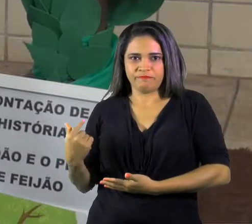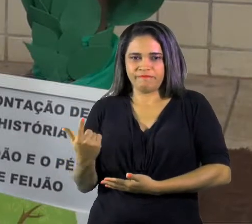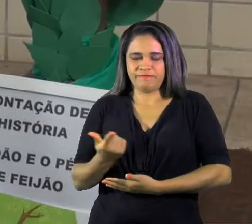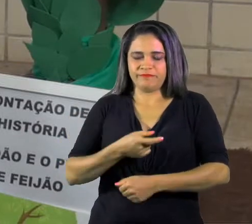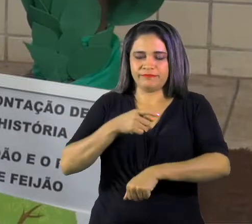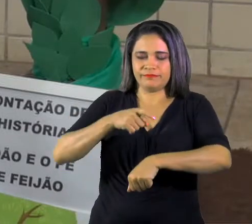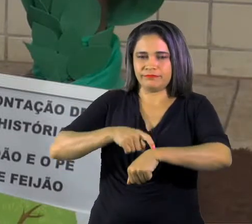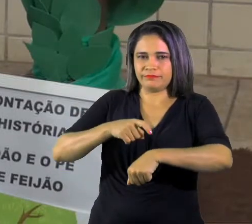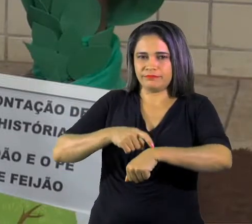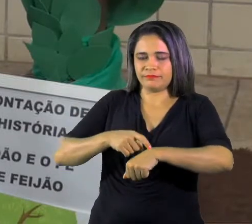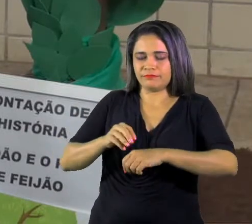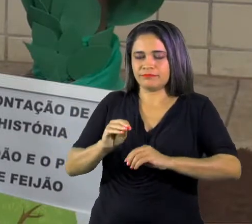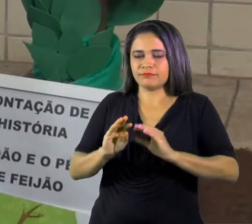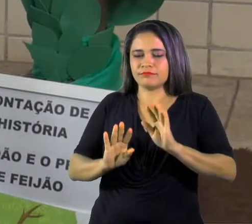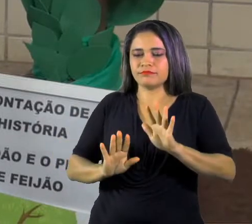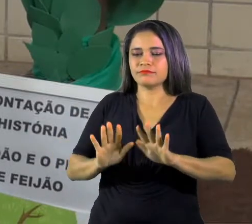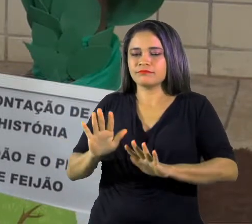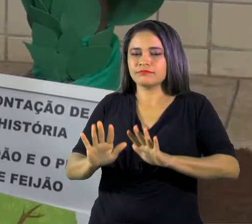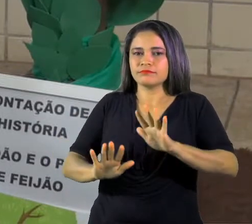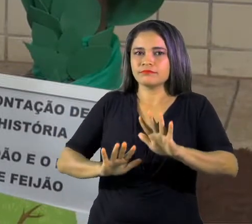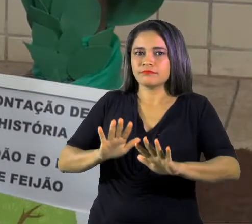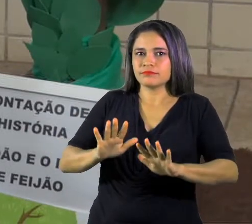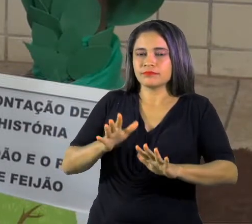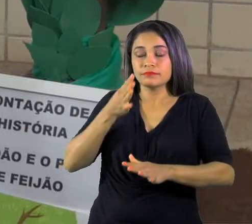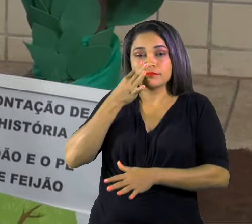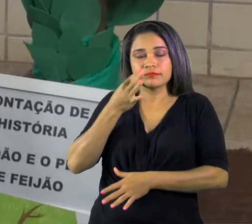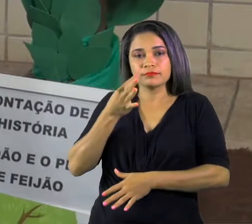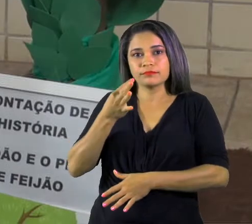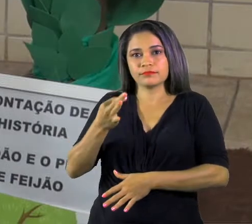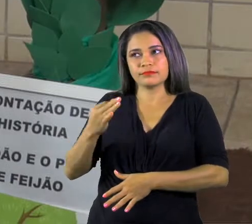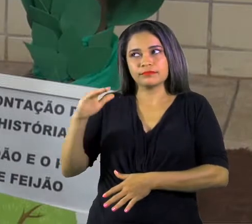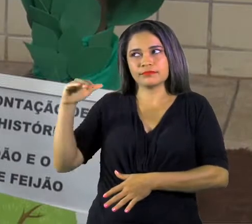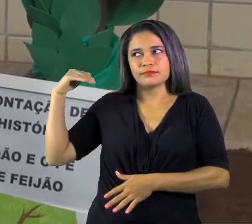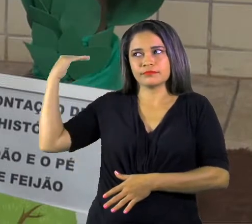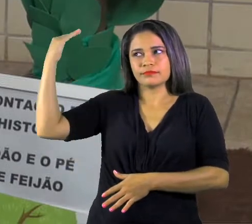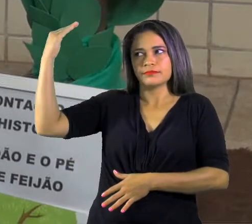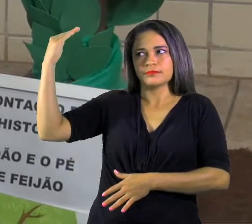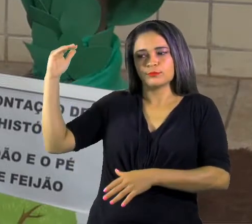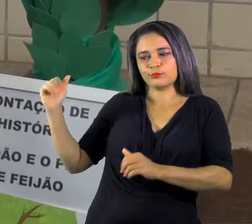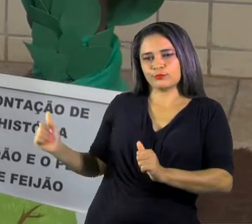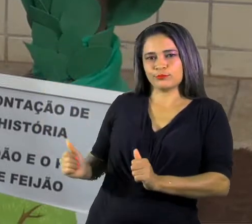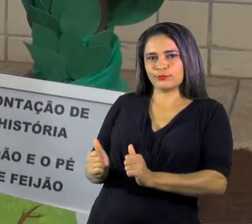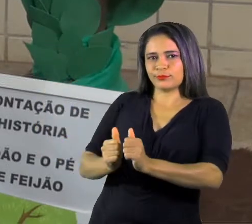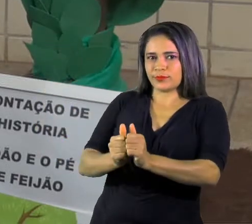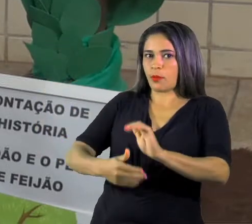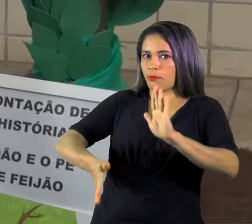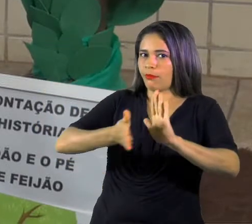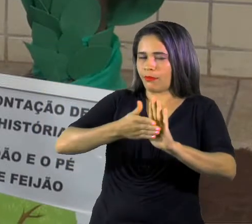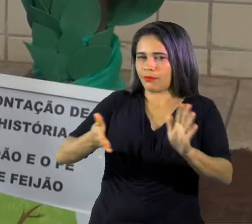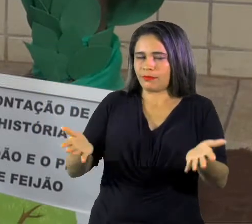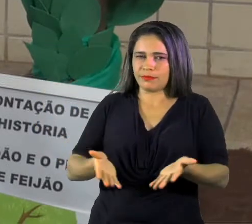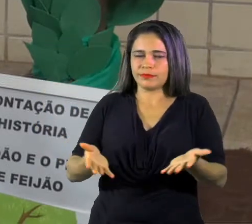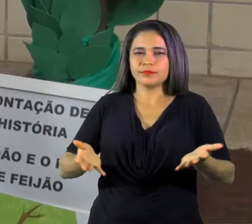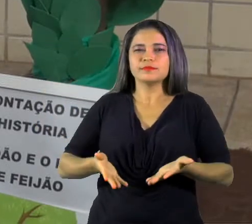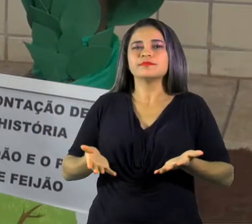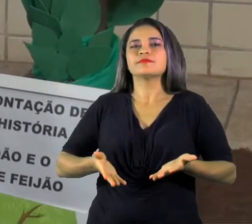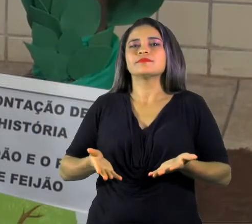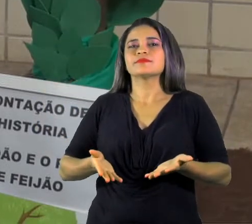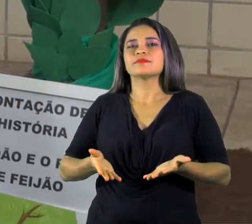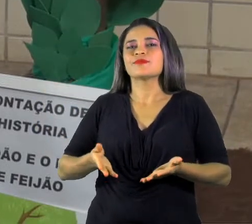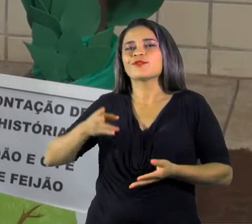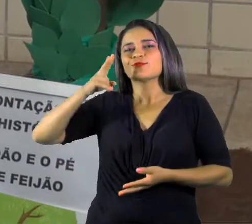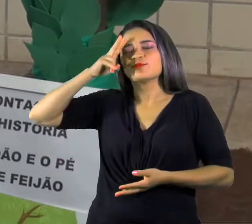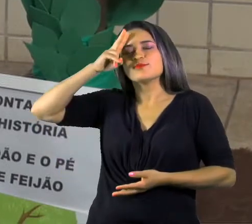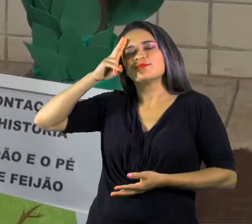e este cuidado e essa atenção do adulto para com elas. A proposta de hoje é uma contação